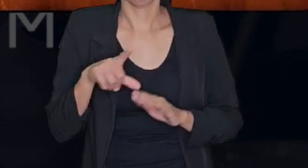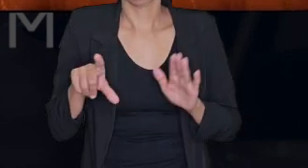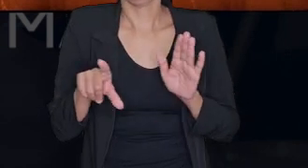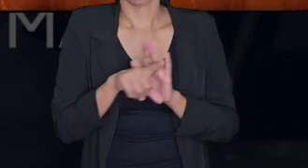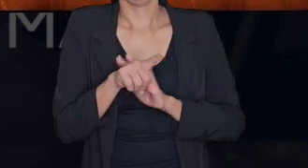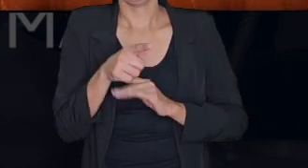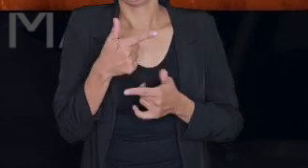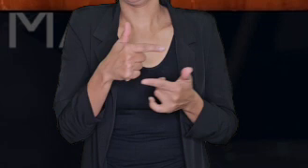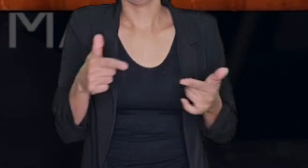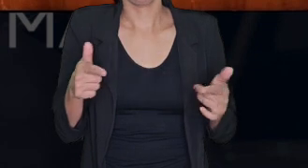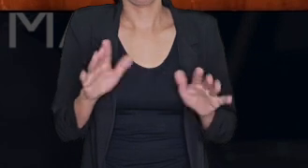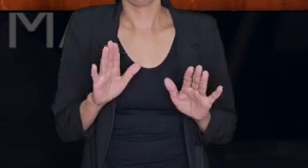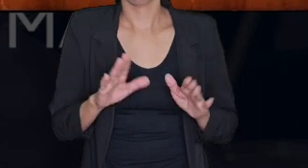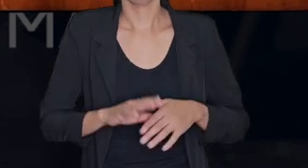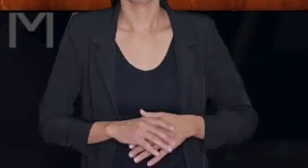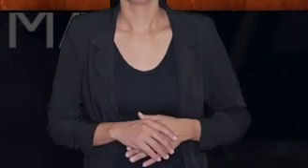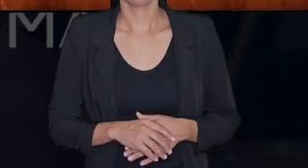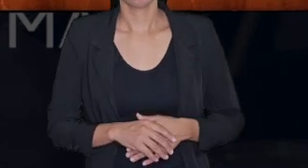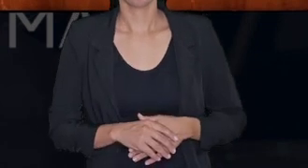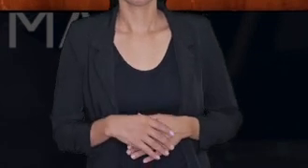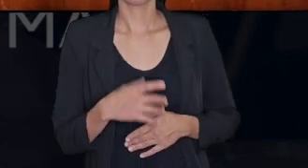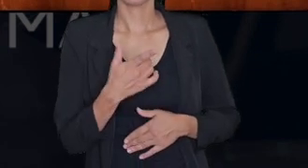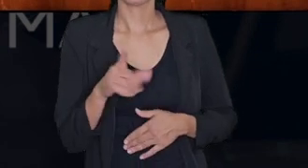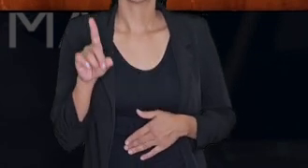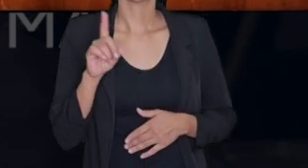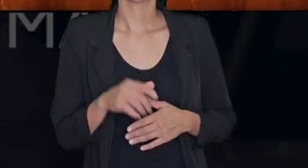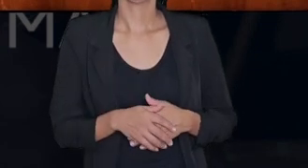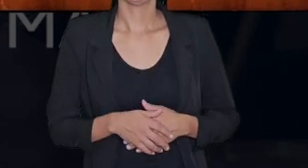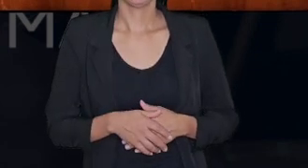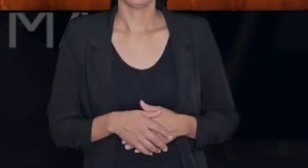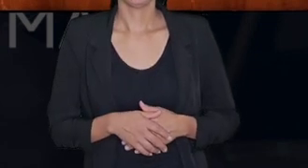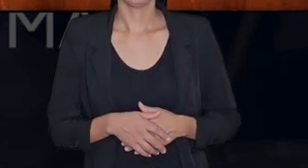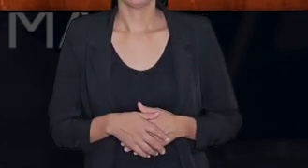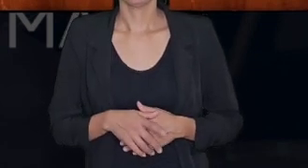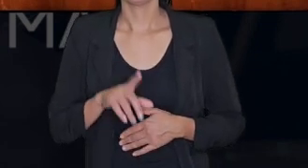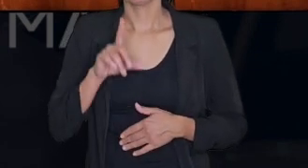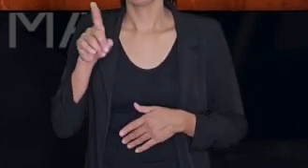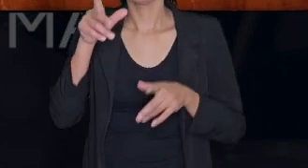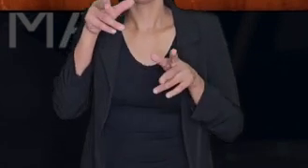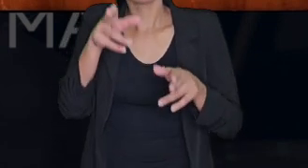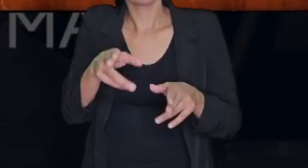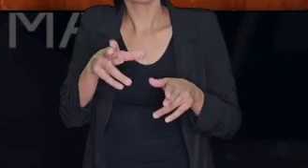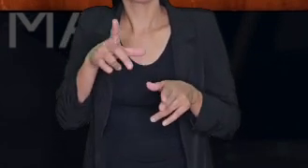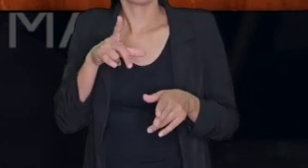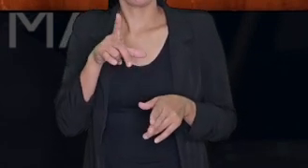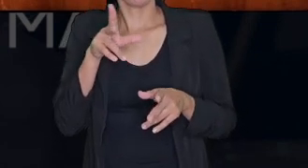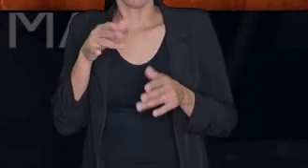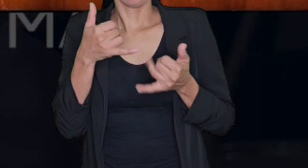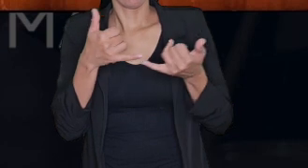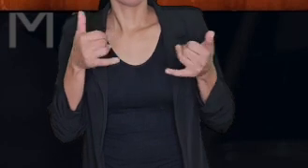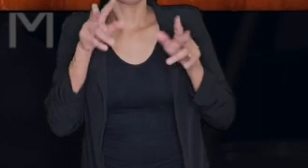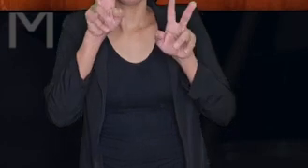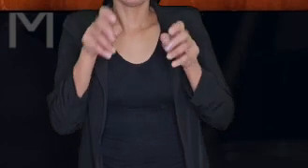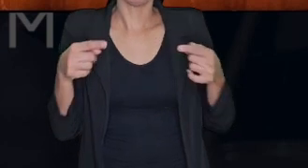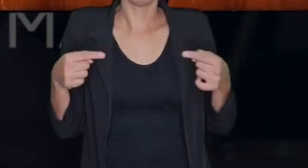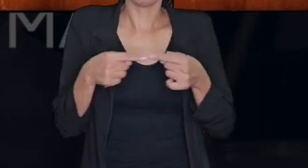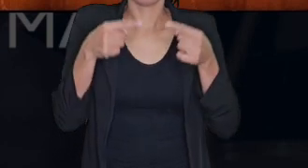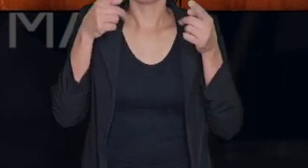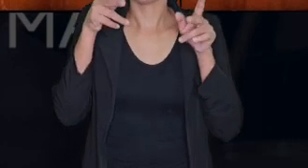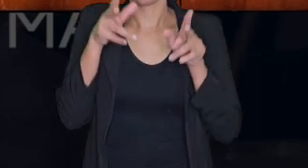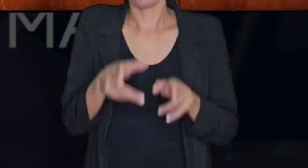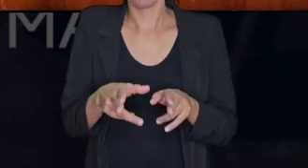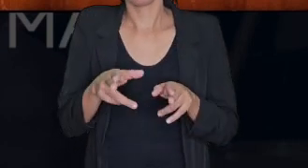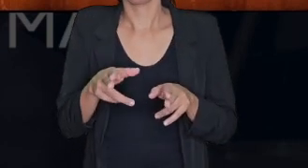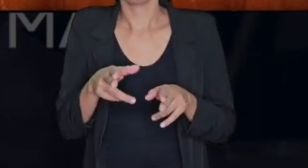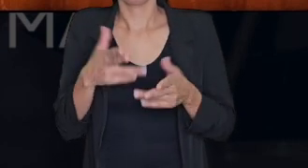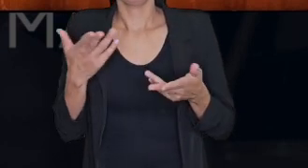de precatório, que não deve ter essa lei. É fulanizar demais uma isenção. Próximo. Isso aqui é a mesma,